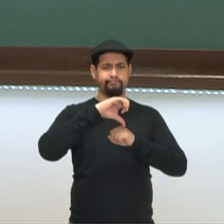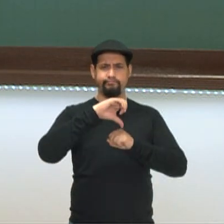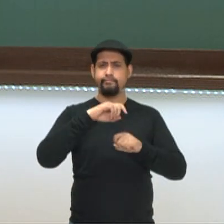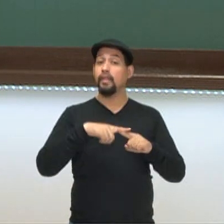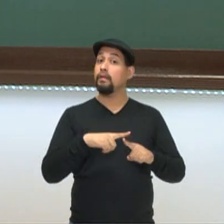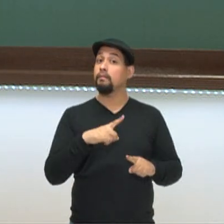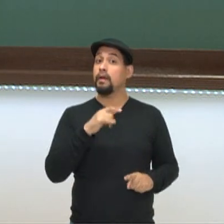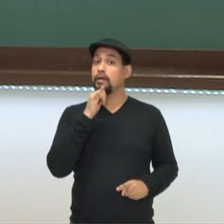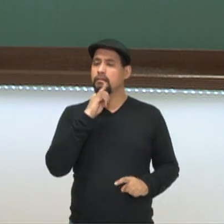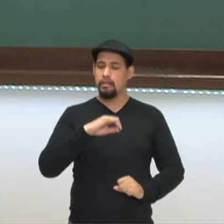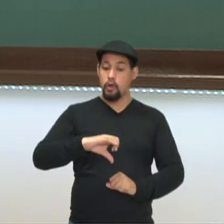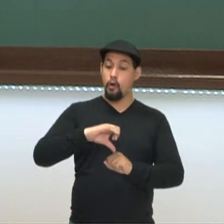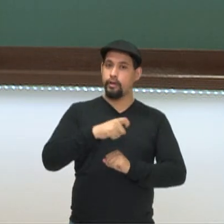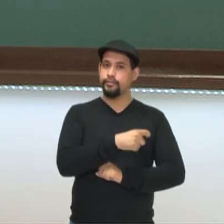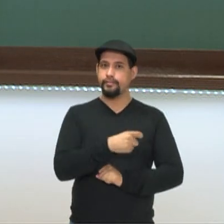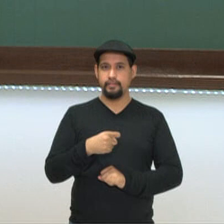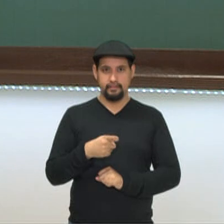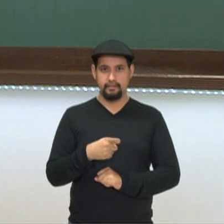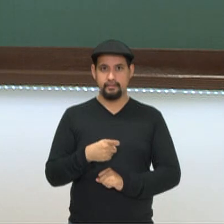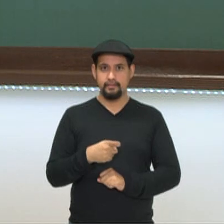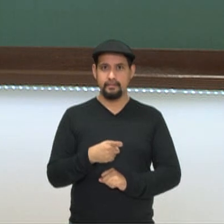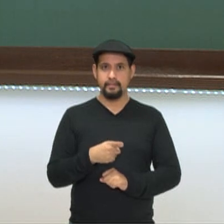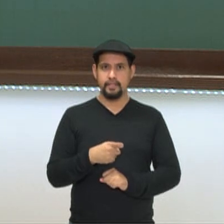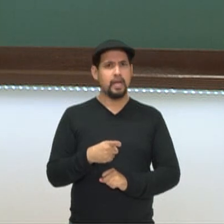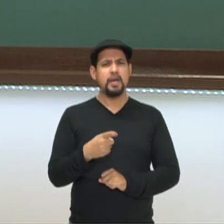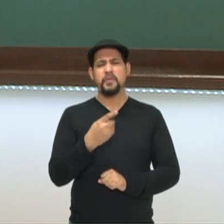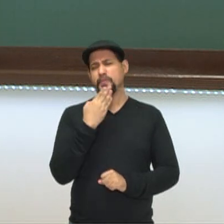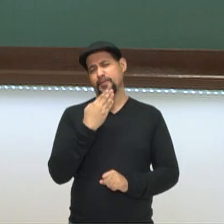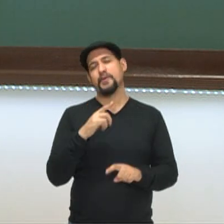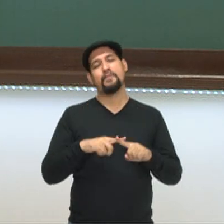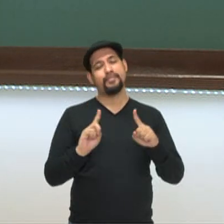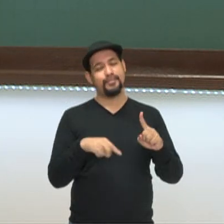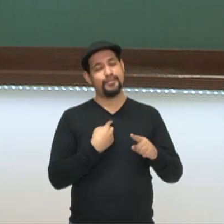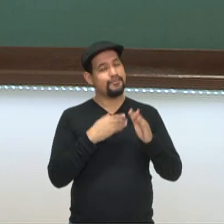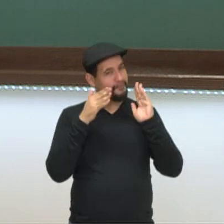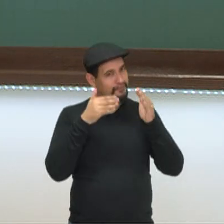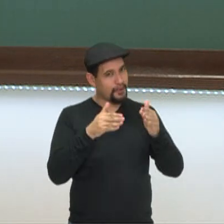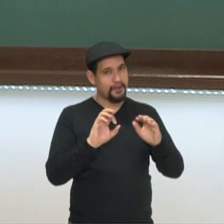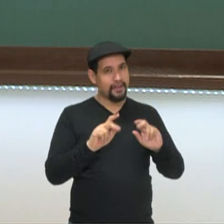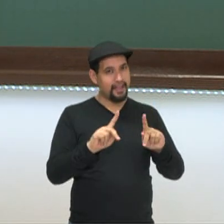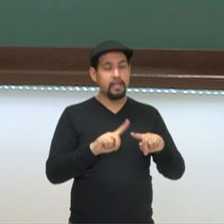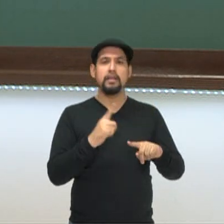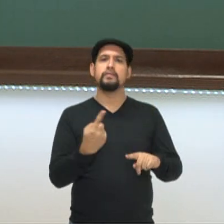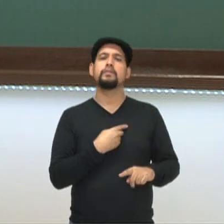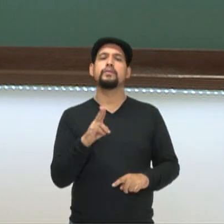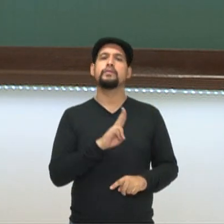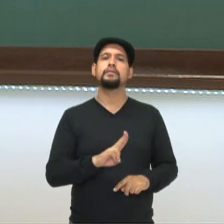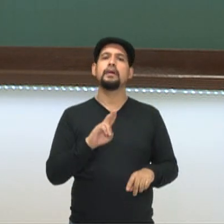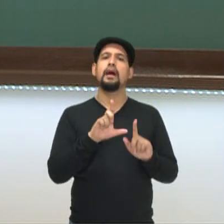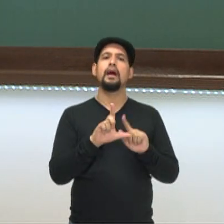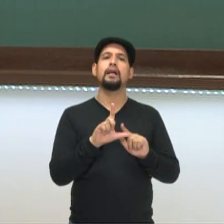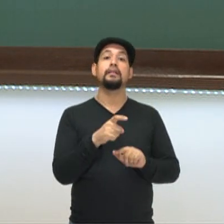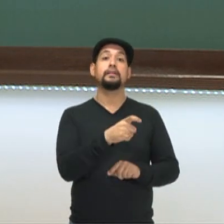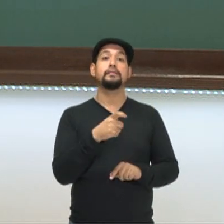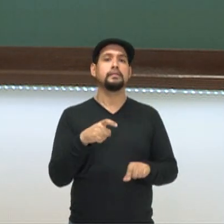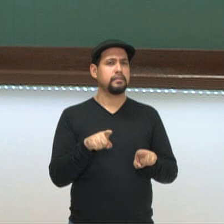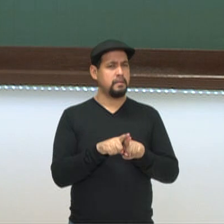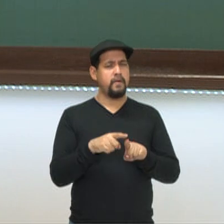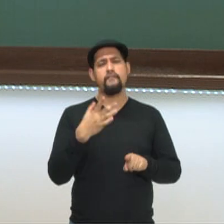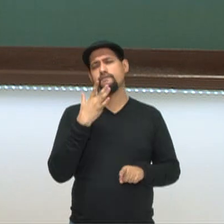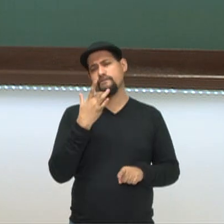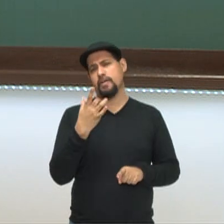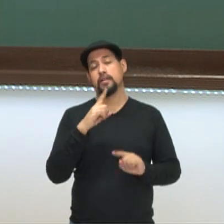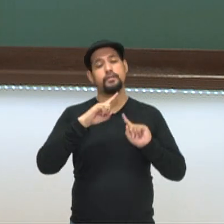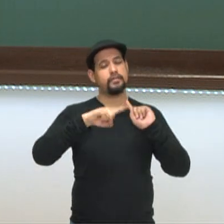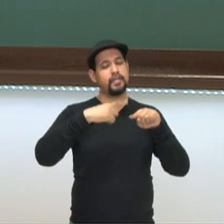exercício pediu na incógnita x certo ah não pediu mas nós estamos focando Ok vamos usar a letra x que a princípio fica